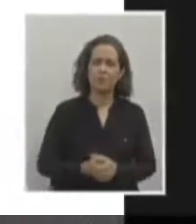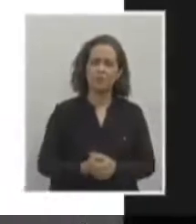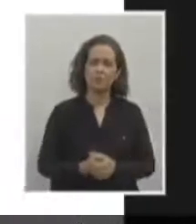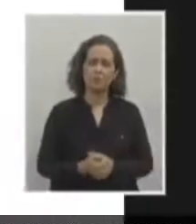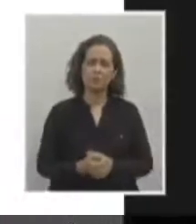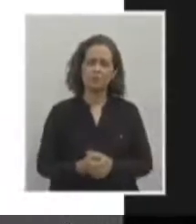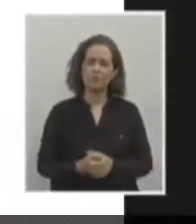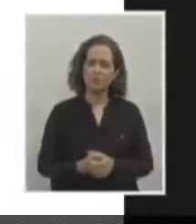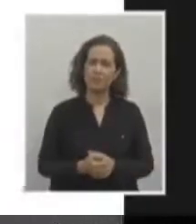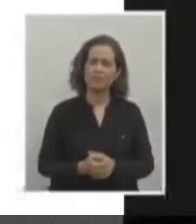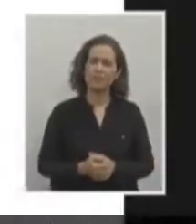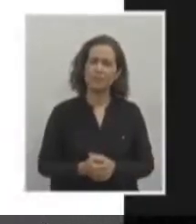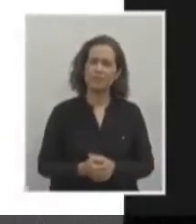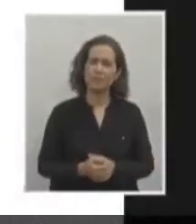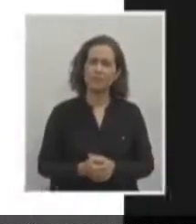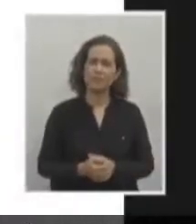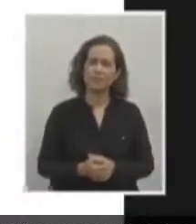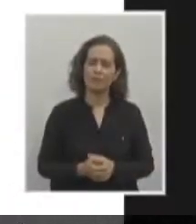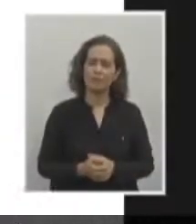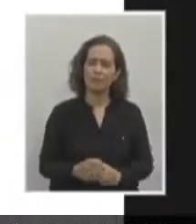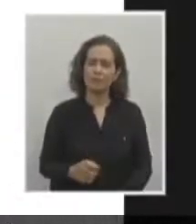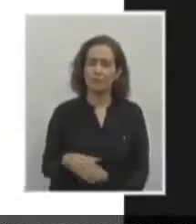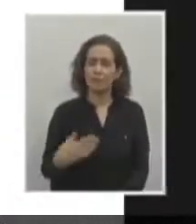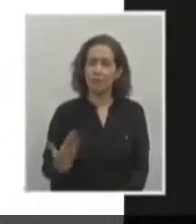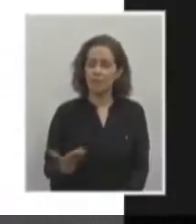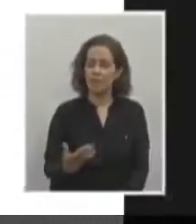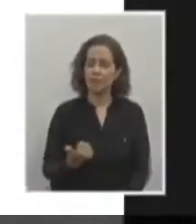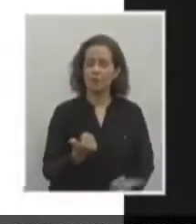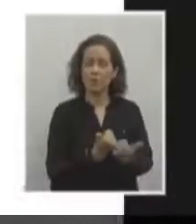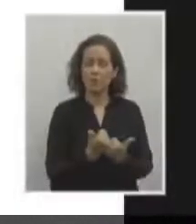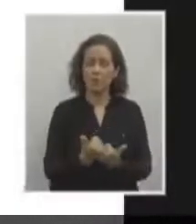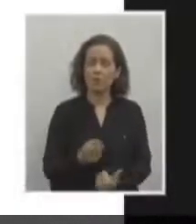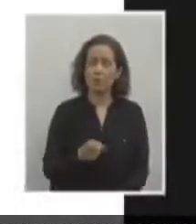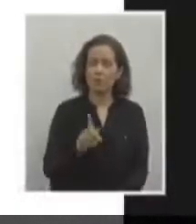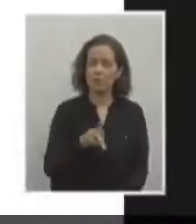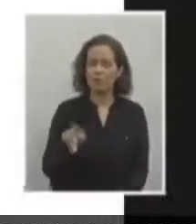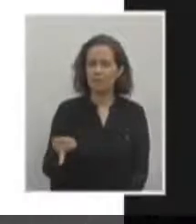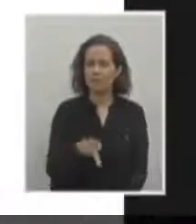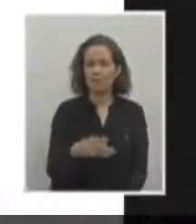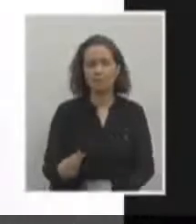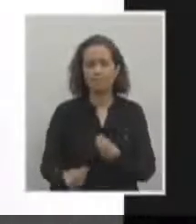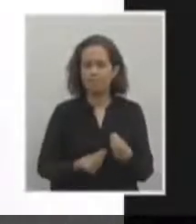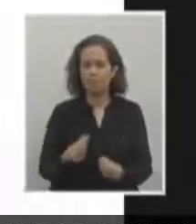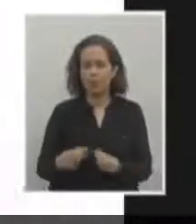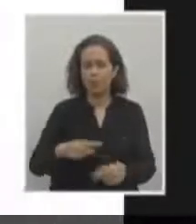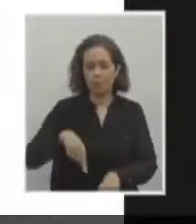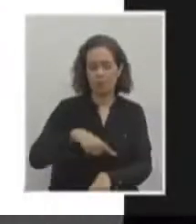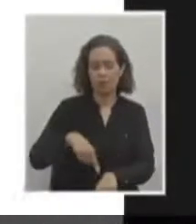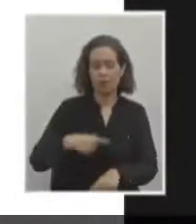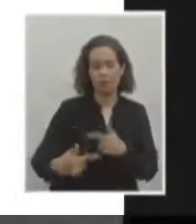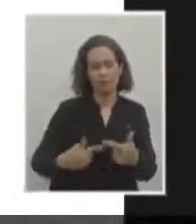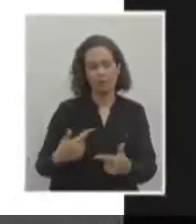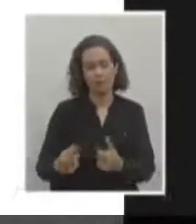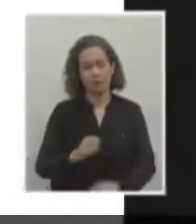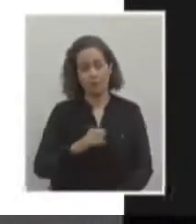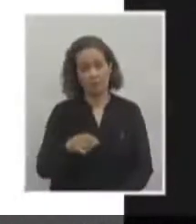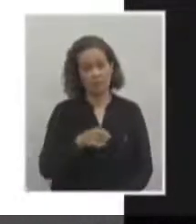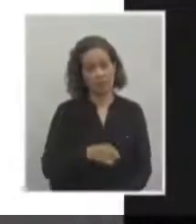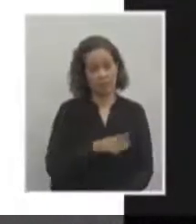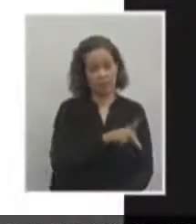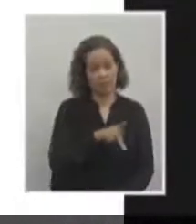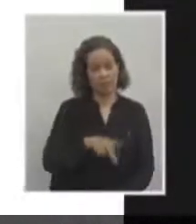nossa legislação não ampara para esse professor a extensão de carga horária. uma vez ele é regente de turma. Então, eu não